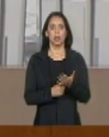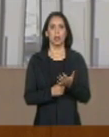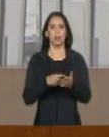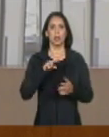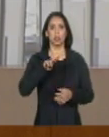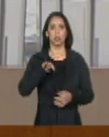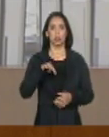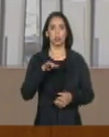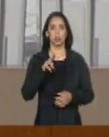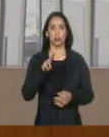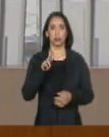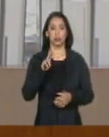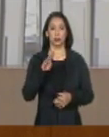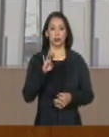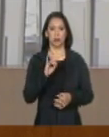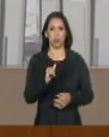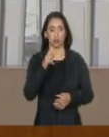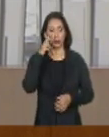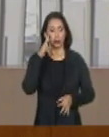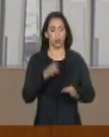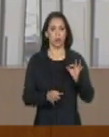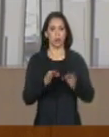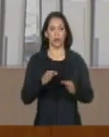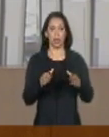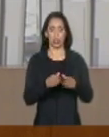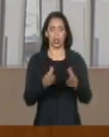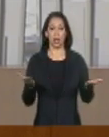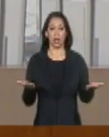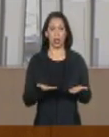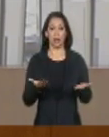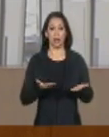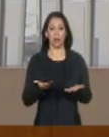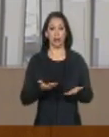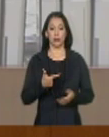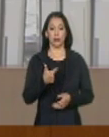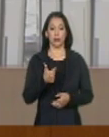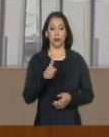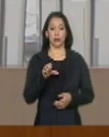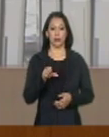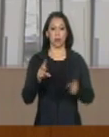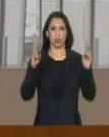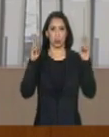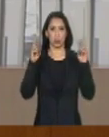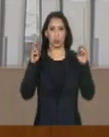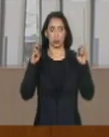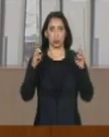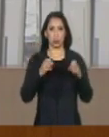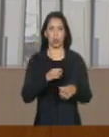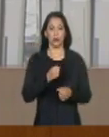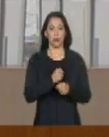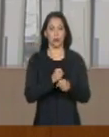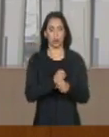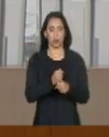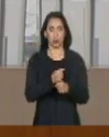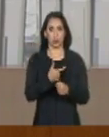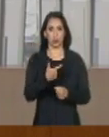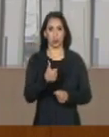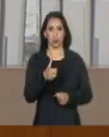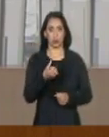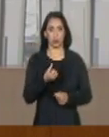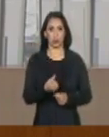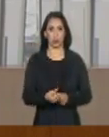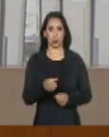elaborado por este grupo agora em 2019. Abro aspas. Em 2016, o